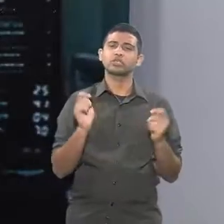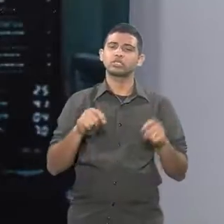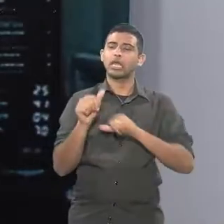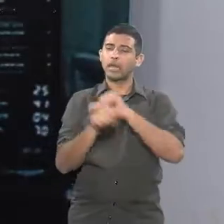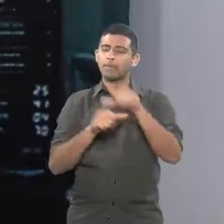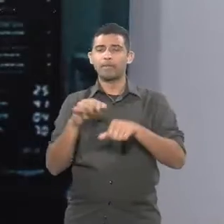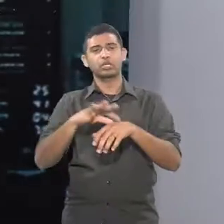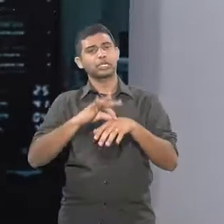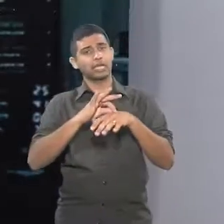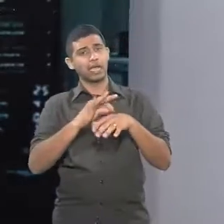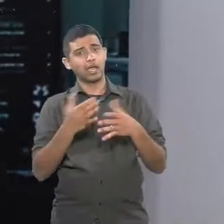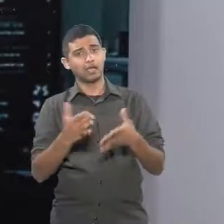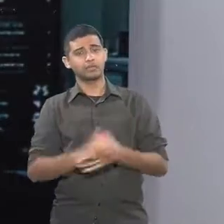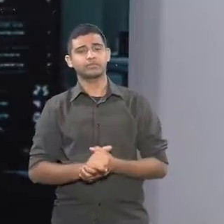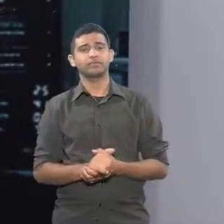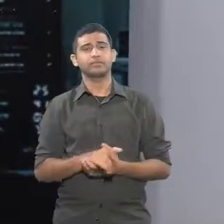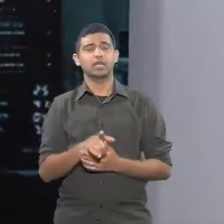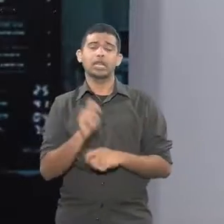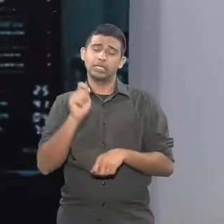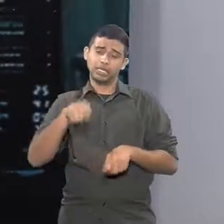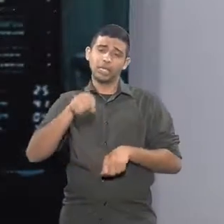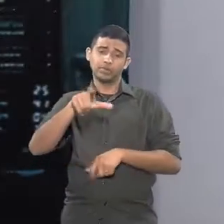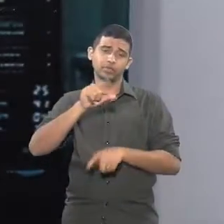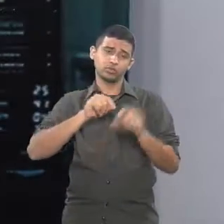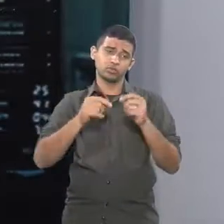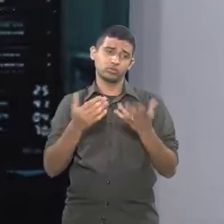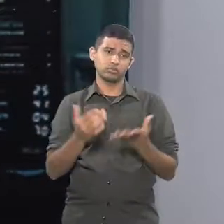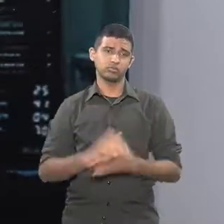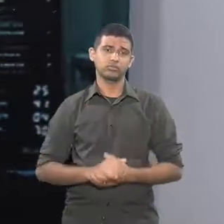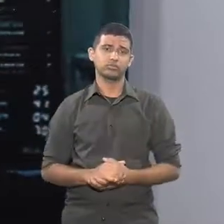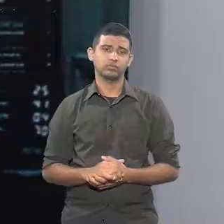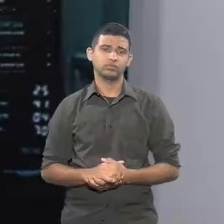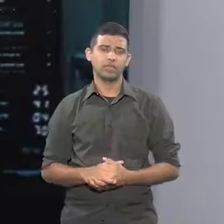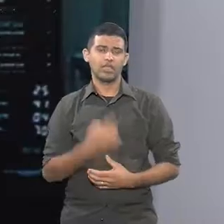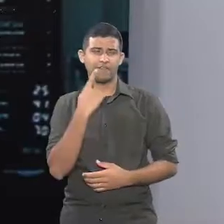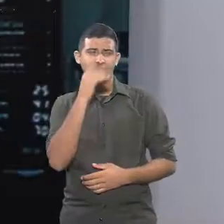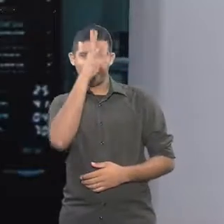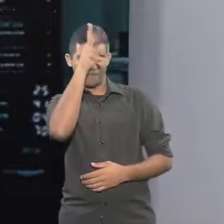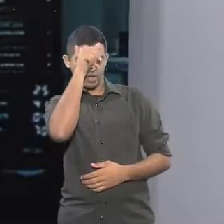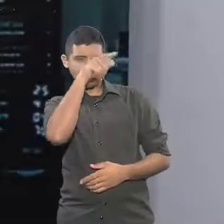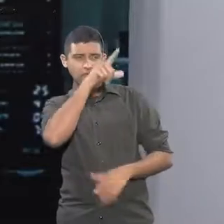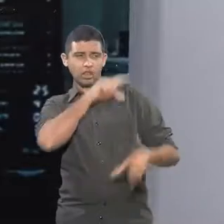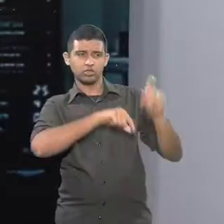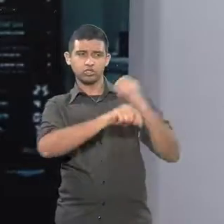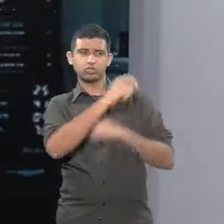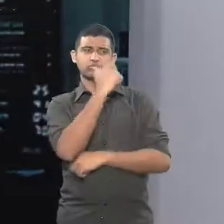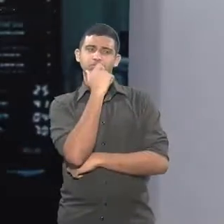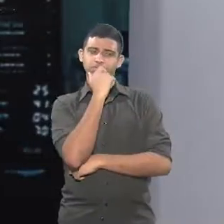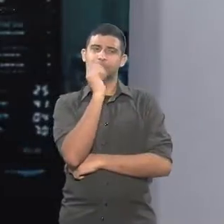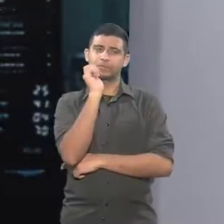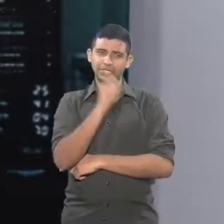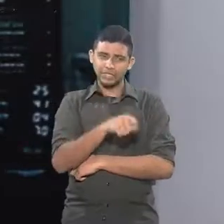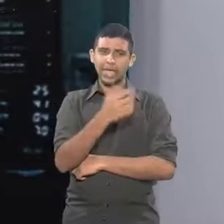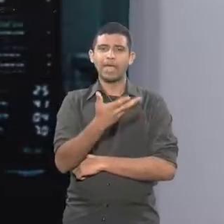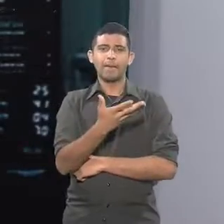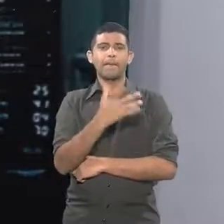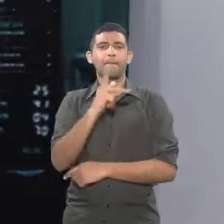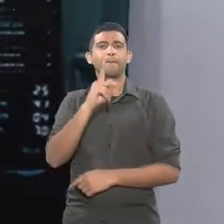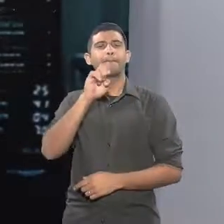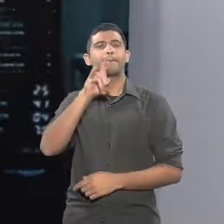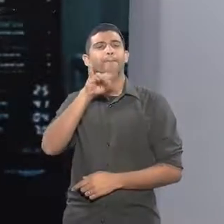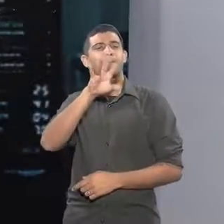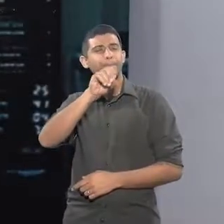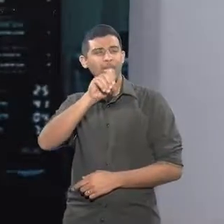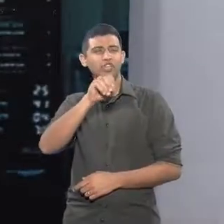pode mudar para uma carne, aí ela pode escolher... Quando ela for escolher o frango, ela pode escolher um peito de frango, que é um corte